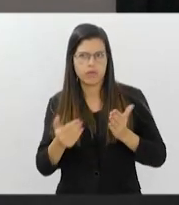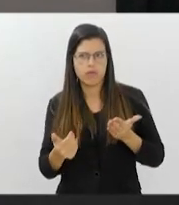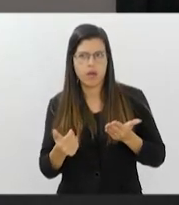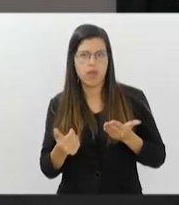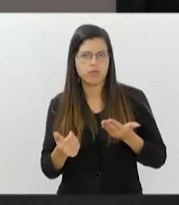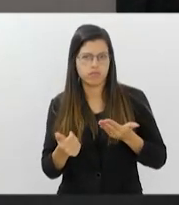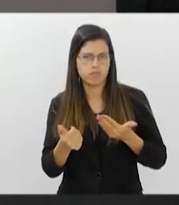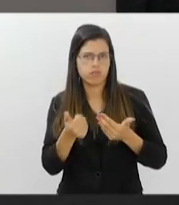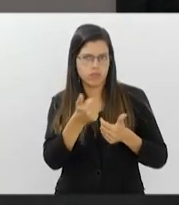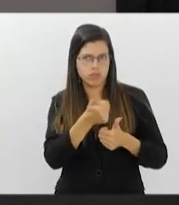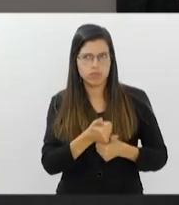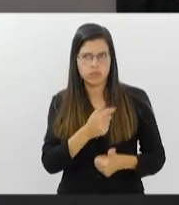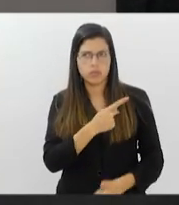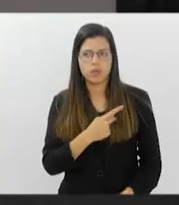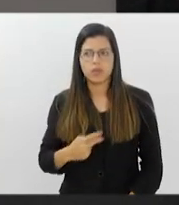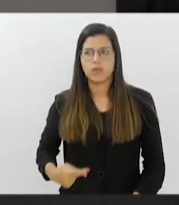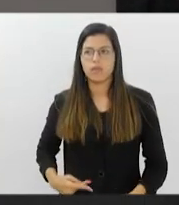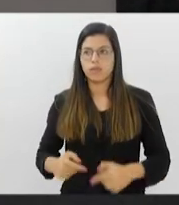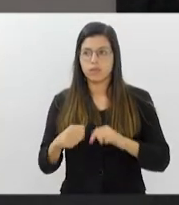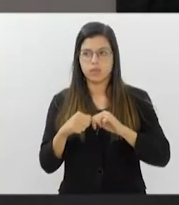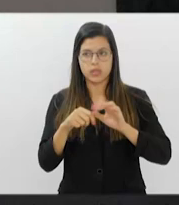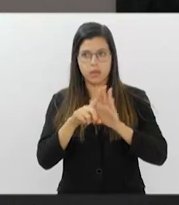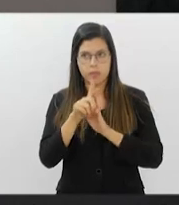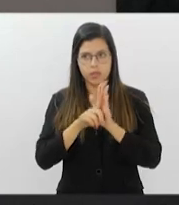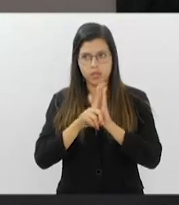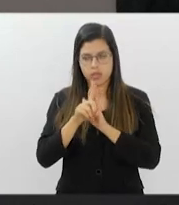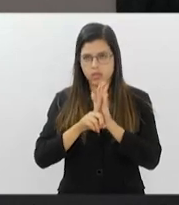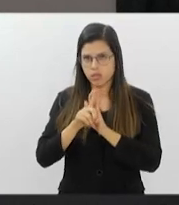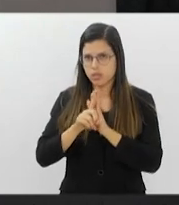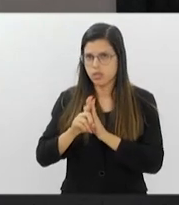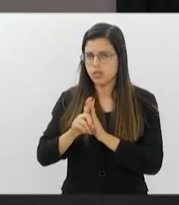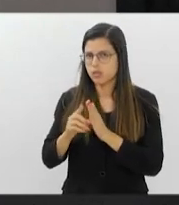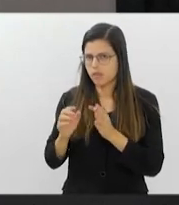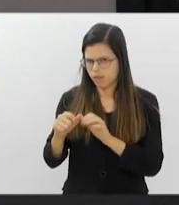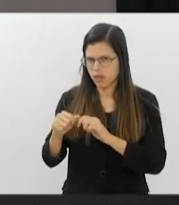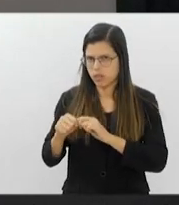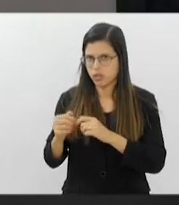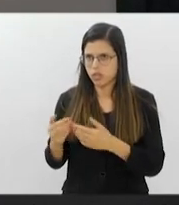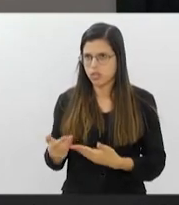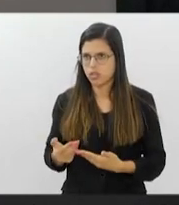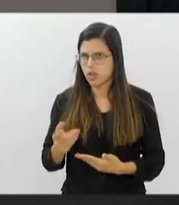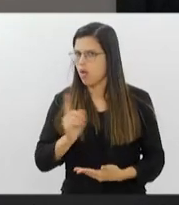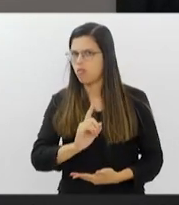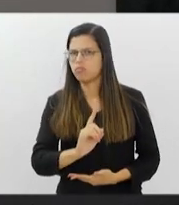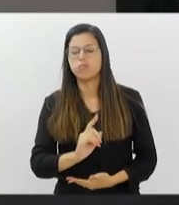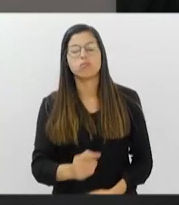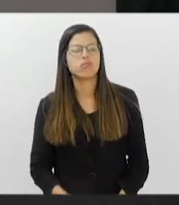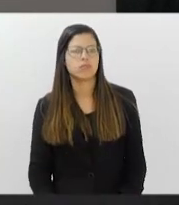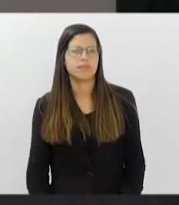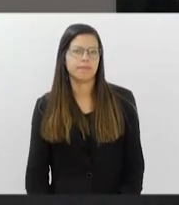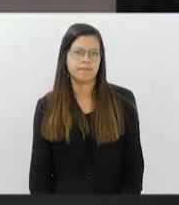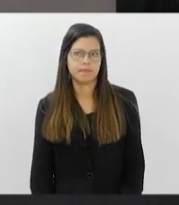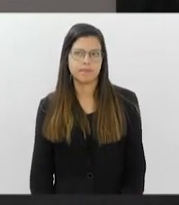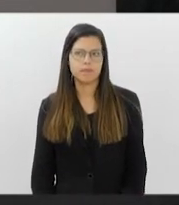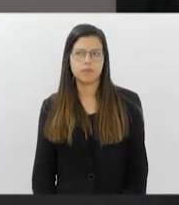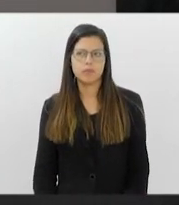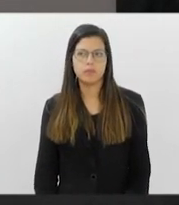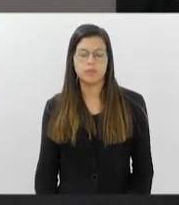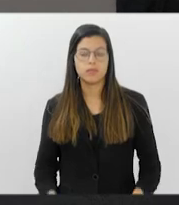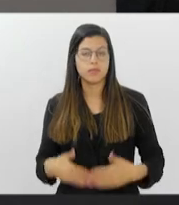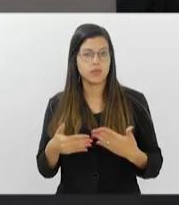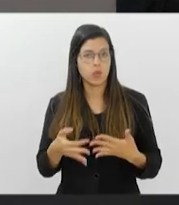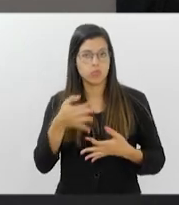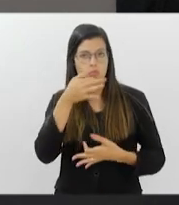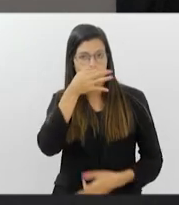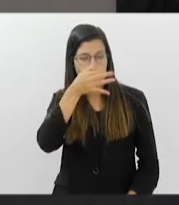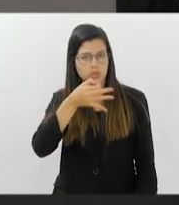fez essa pesquisa, Fernando. Foi feita? Não. Então, o que eu ia